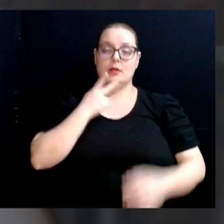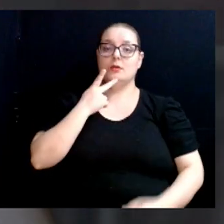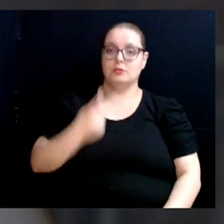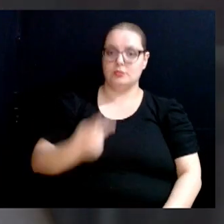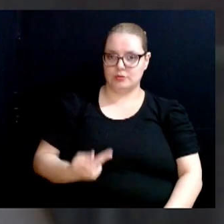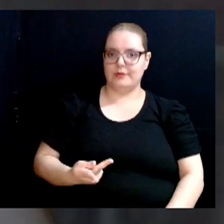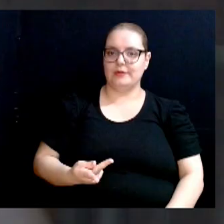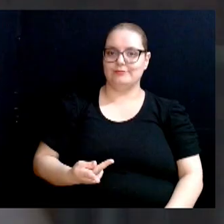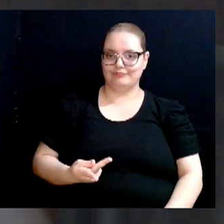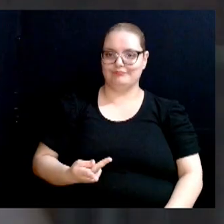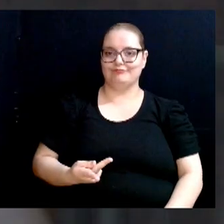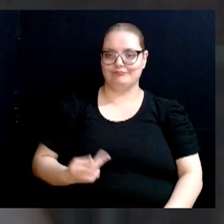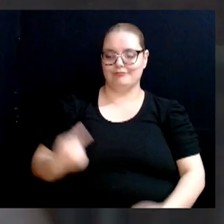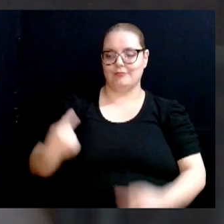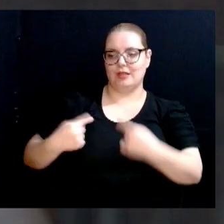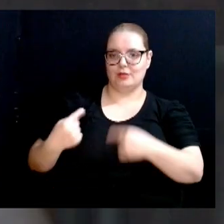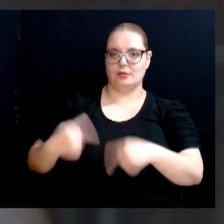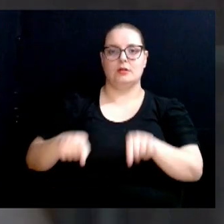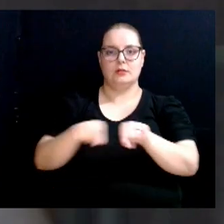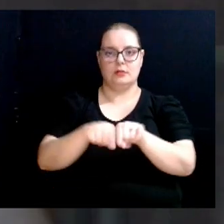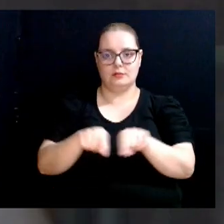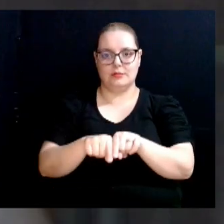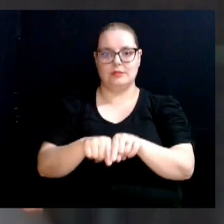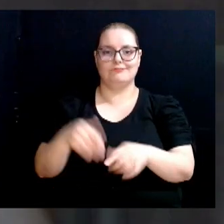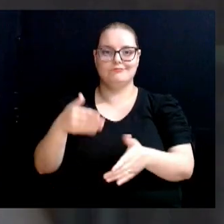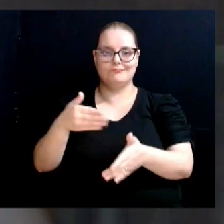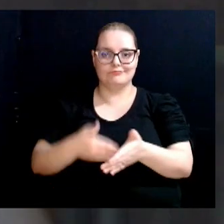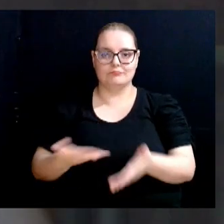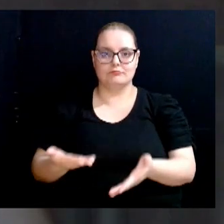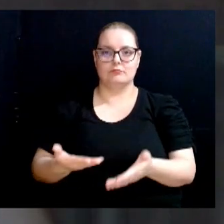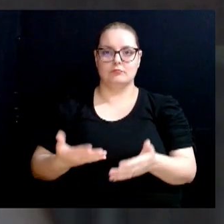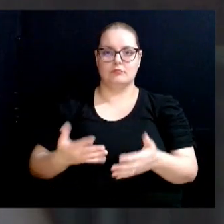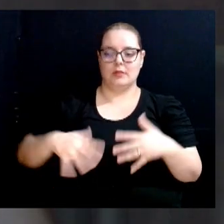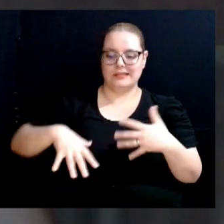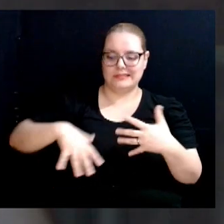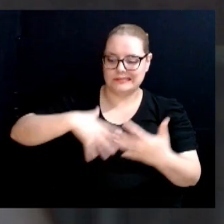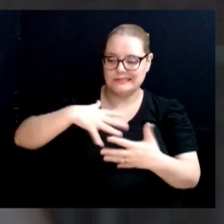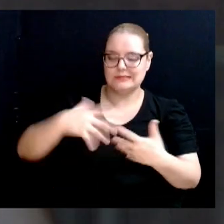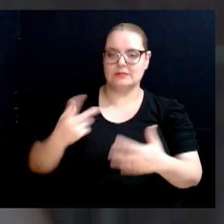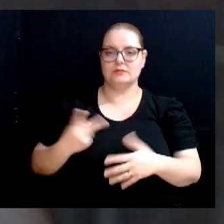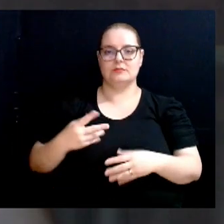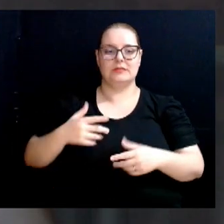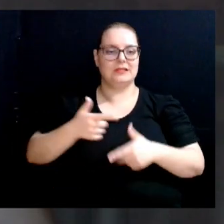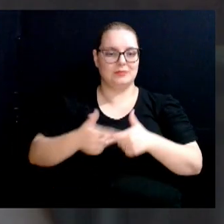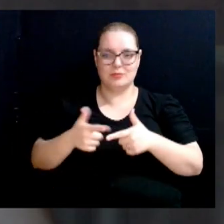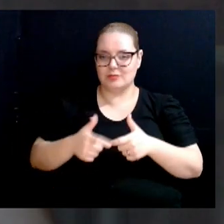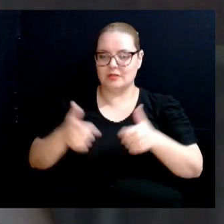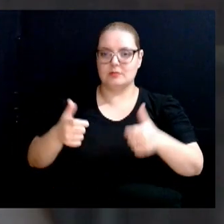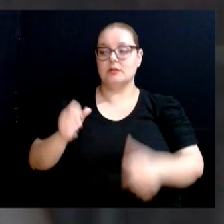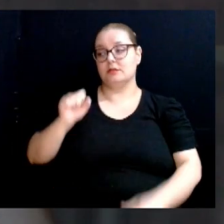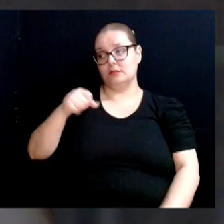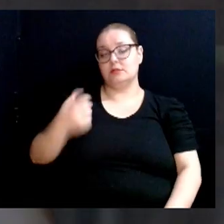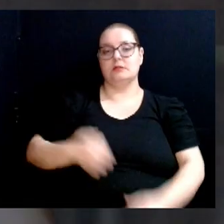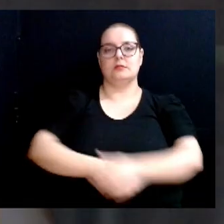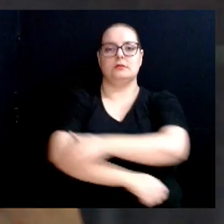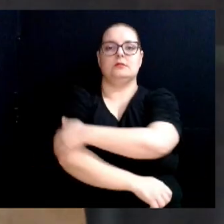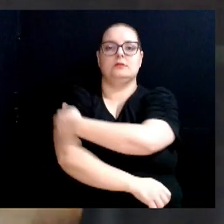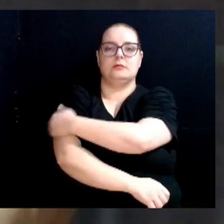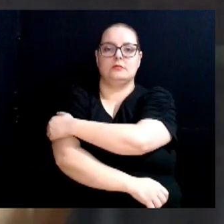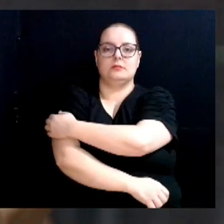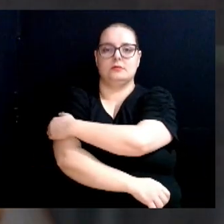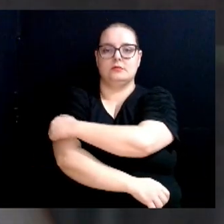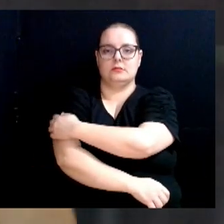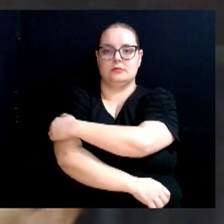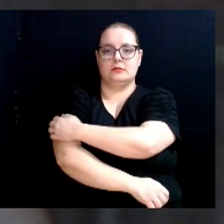julgado também é a barreira. Então vive um limbo o casal, né? Sim. A gente já percebe isso no próprio restaurante, imagina